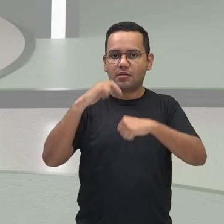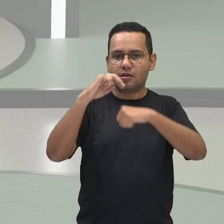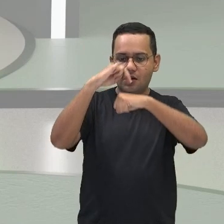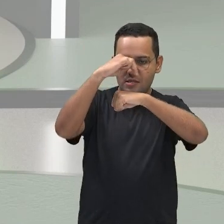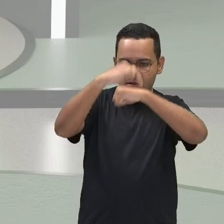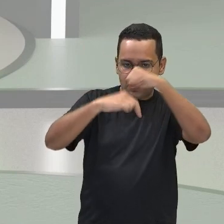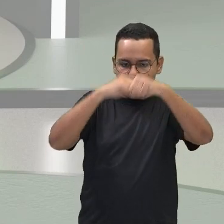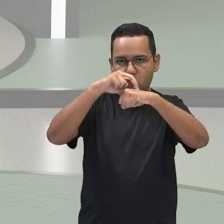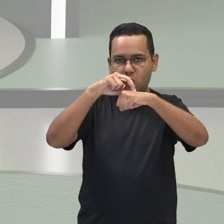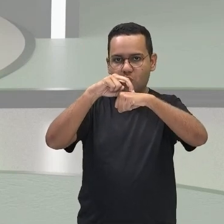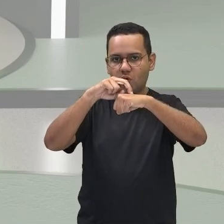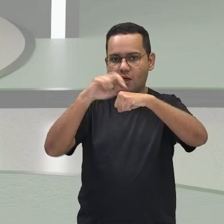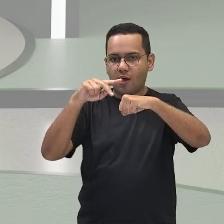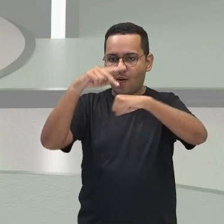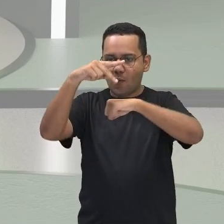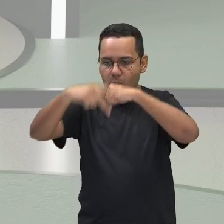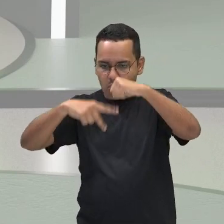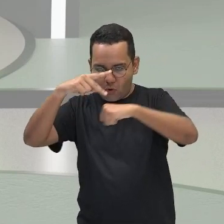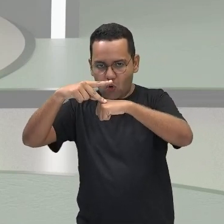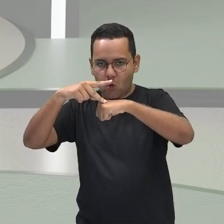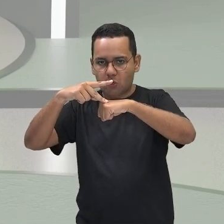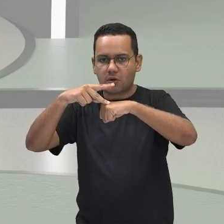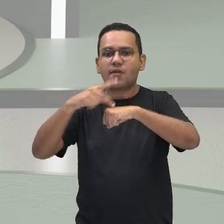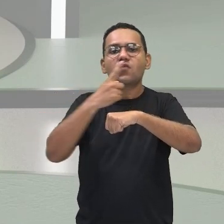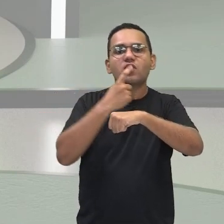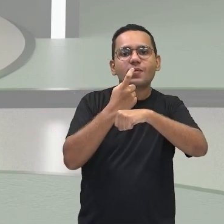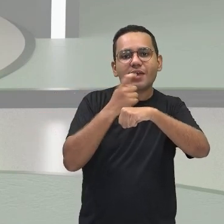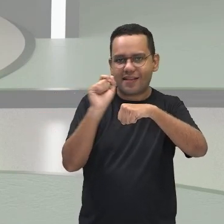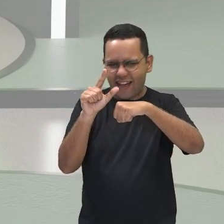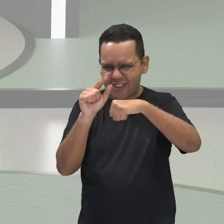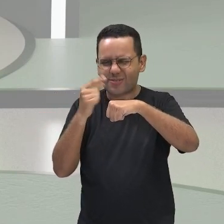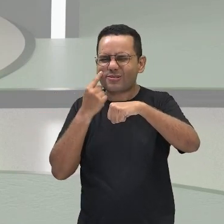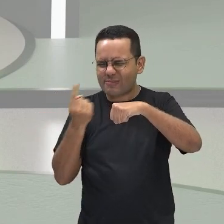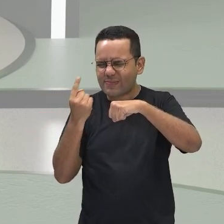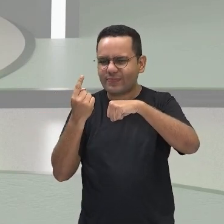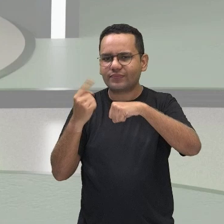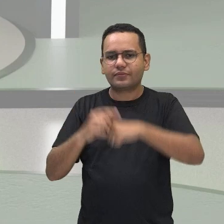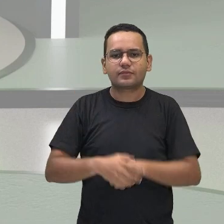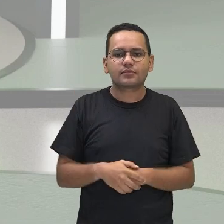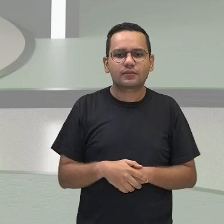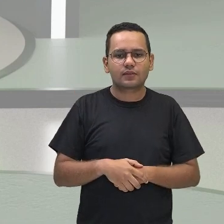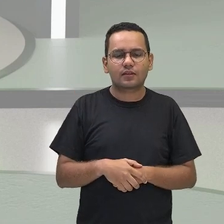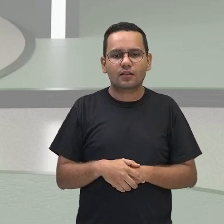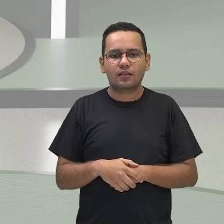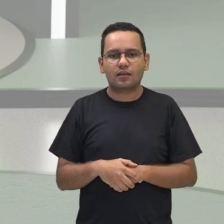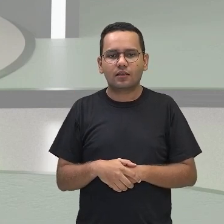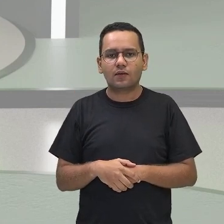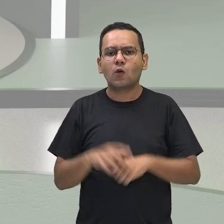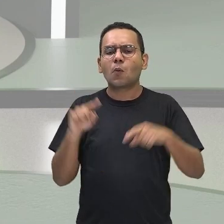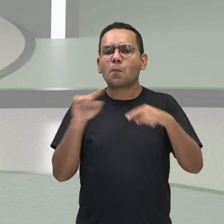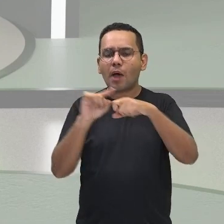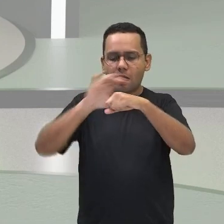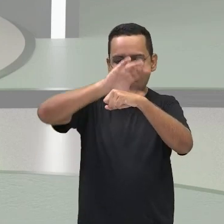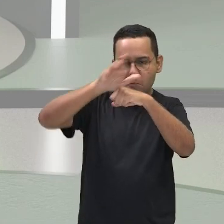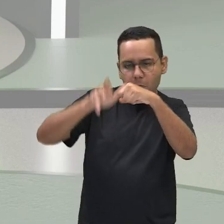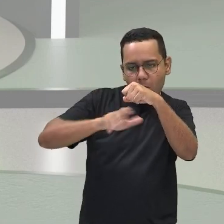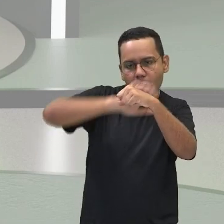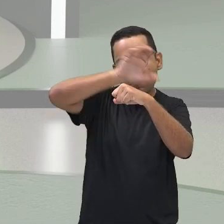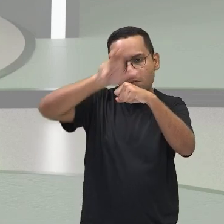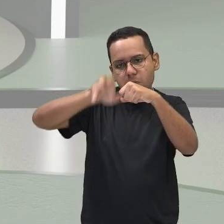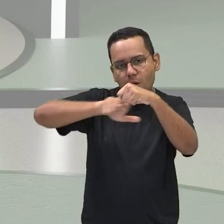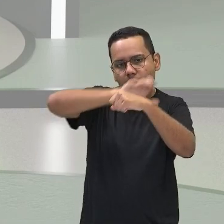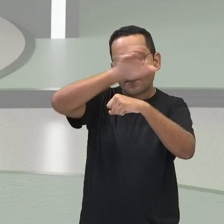que são partículas subatômicas, e orbitando na sua eletrosfera, nós vamos